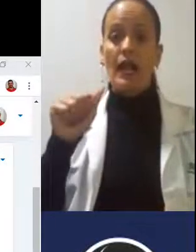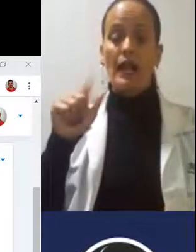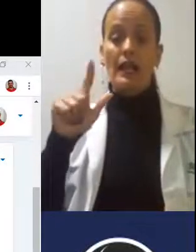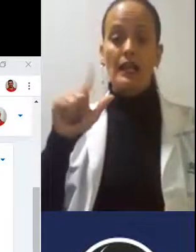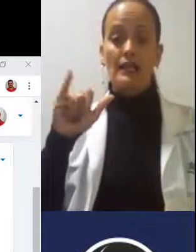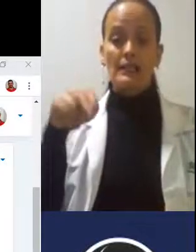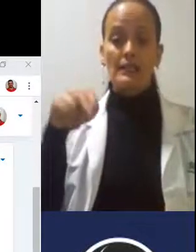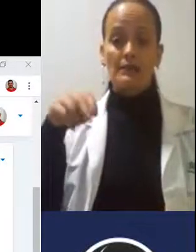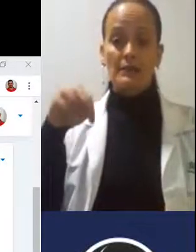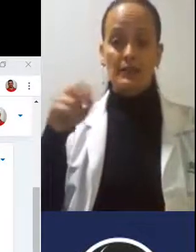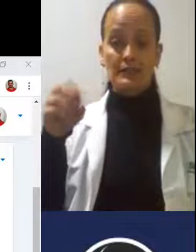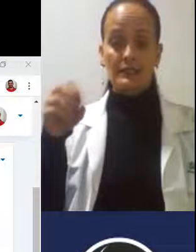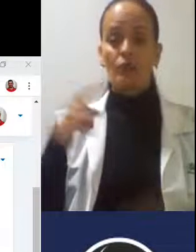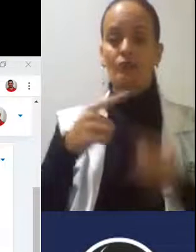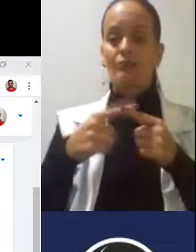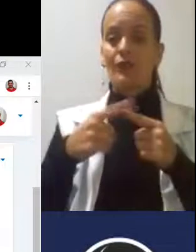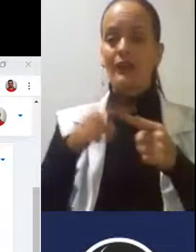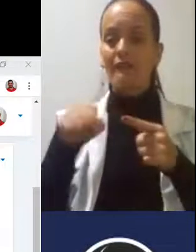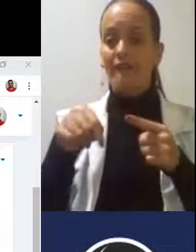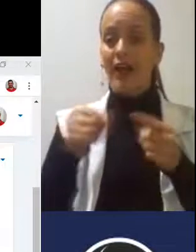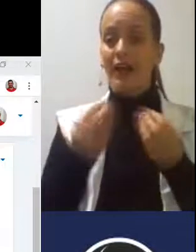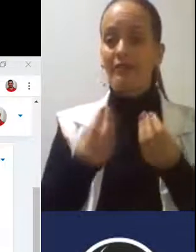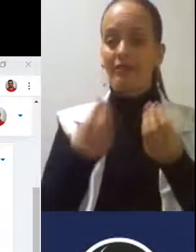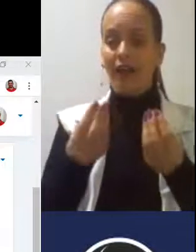No caso, a fonte aí ó, vai ser o que vai fornecer o quê?